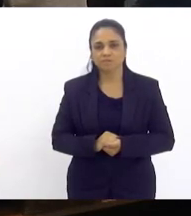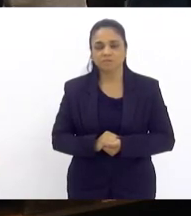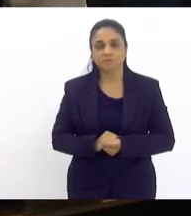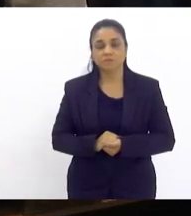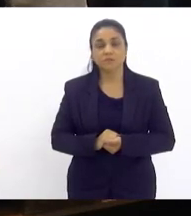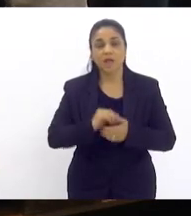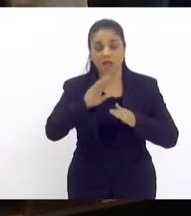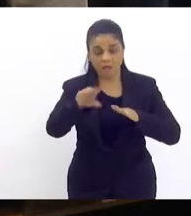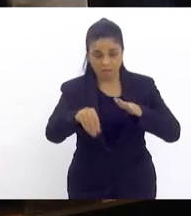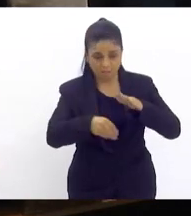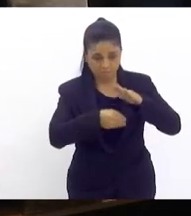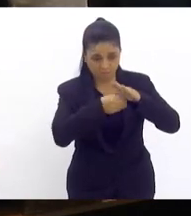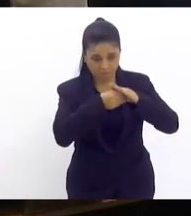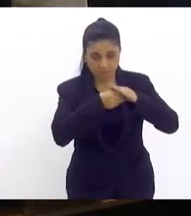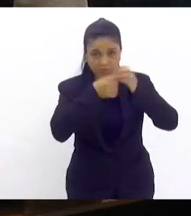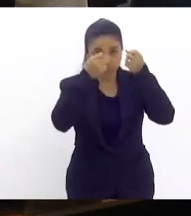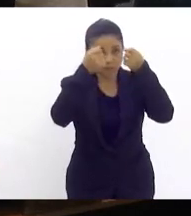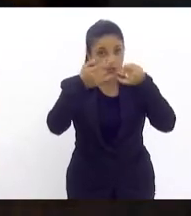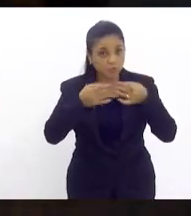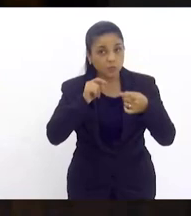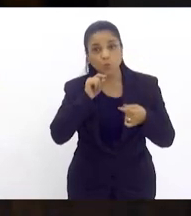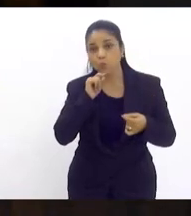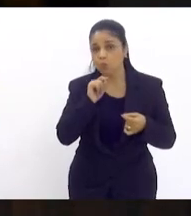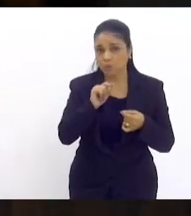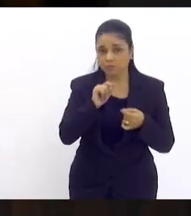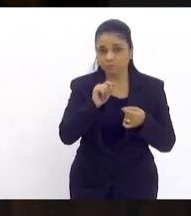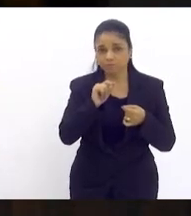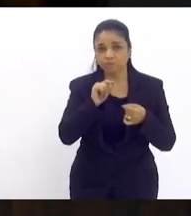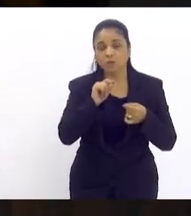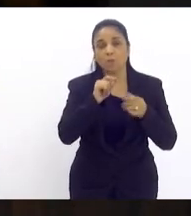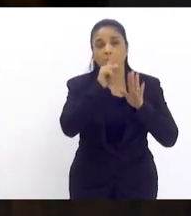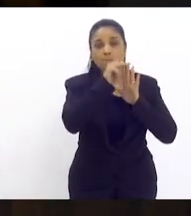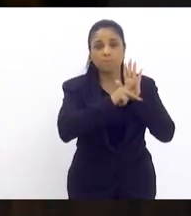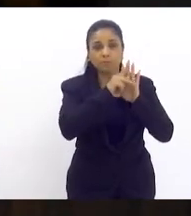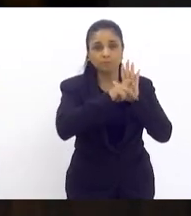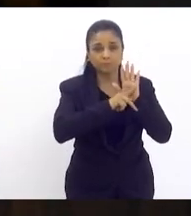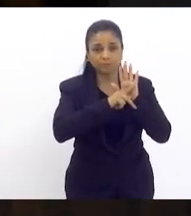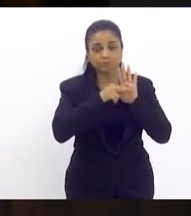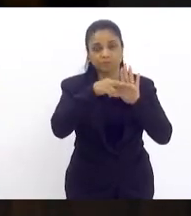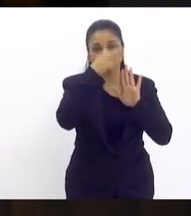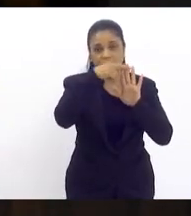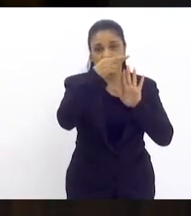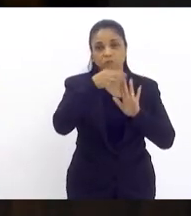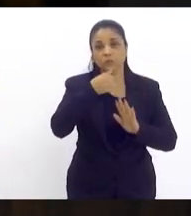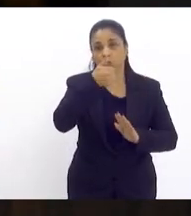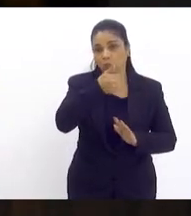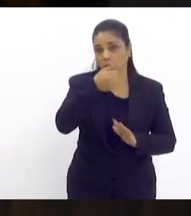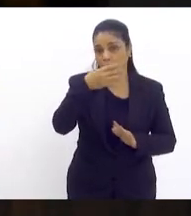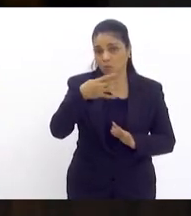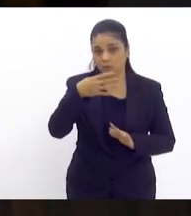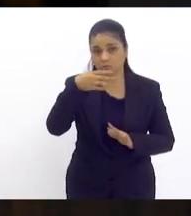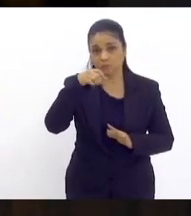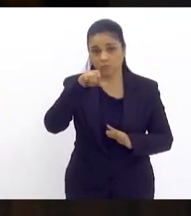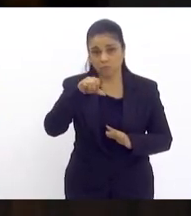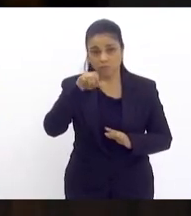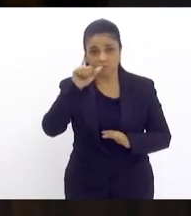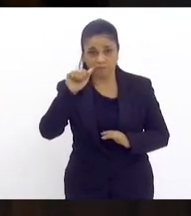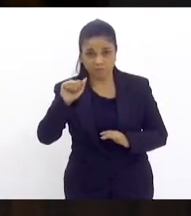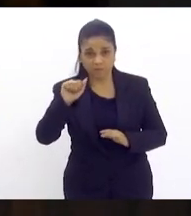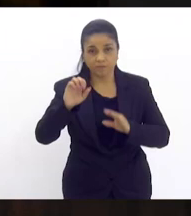ementa diz o seguinte projetos de resolução 149 a 2019 de